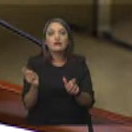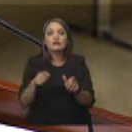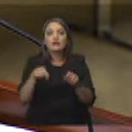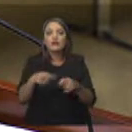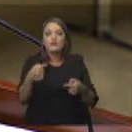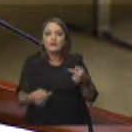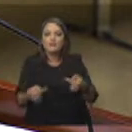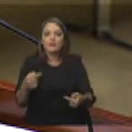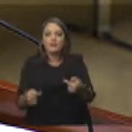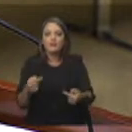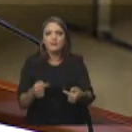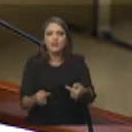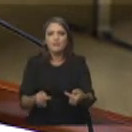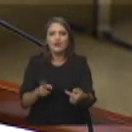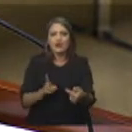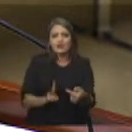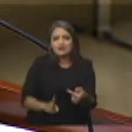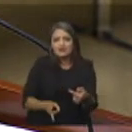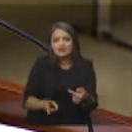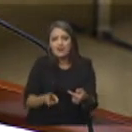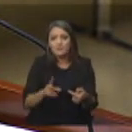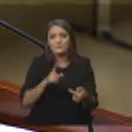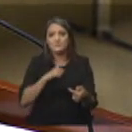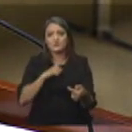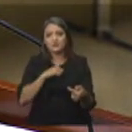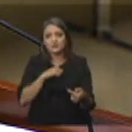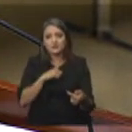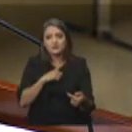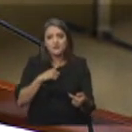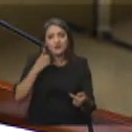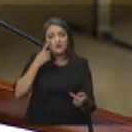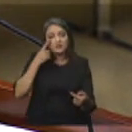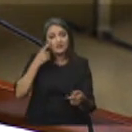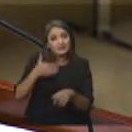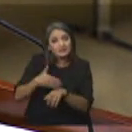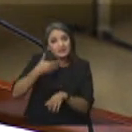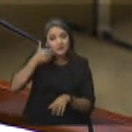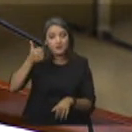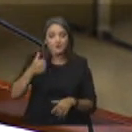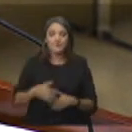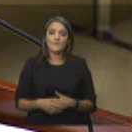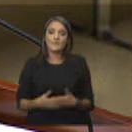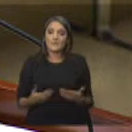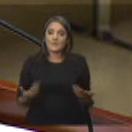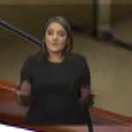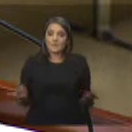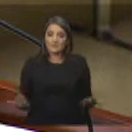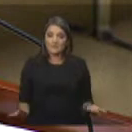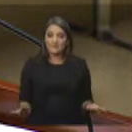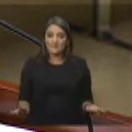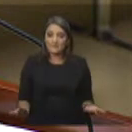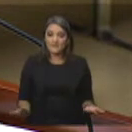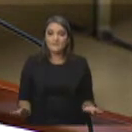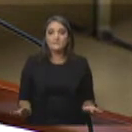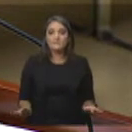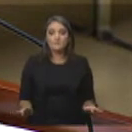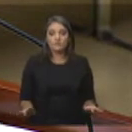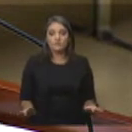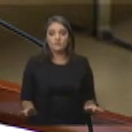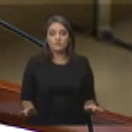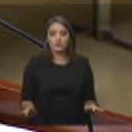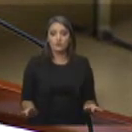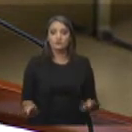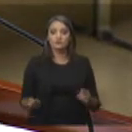que possamos sempre, constantemente, buscar o aprimoramento. Portanto, excelências, entendemos que há plena